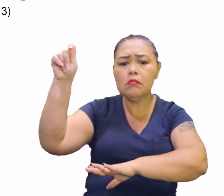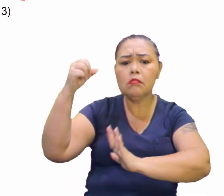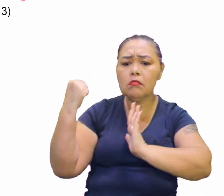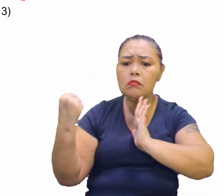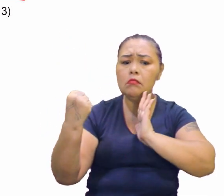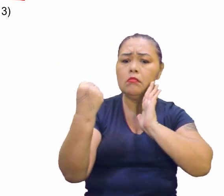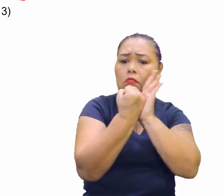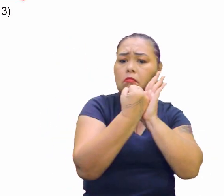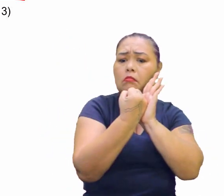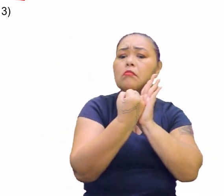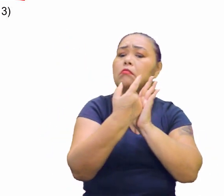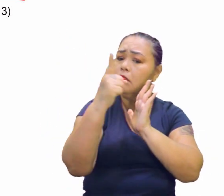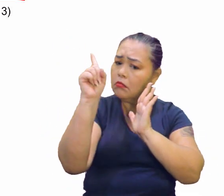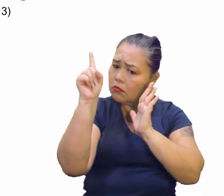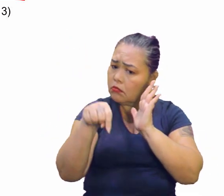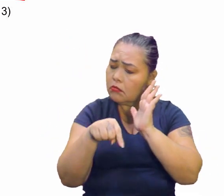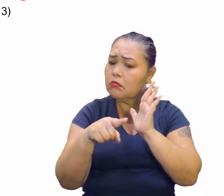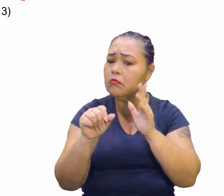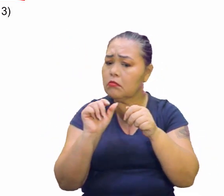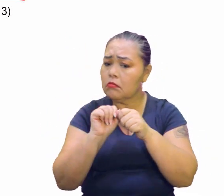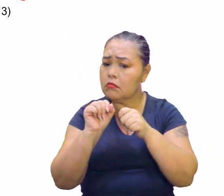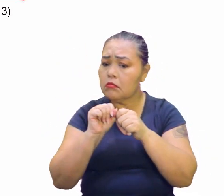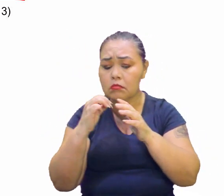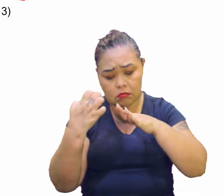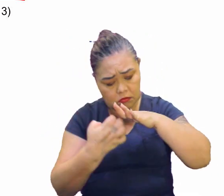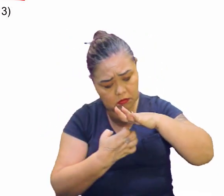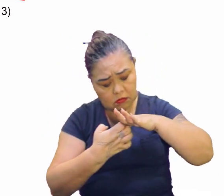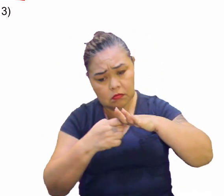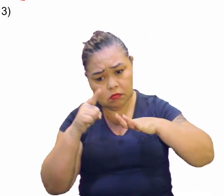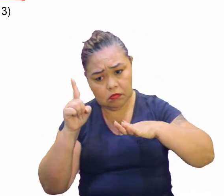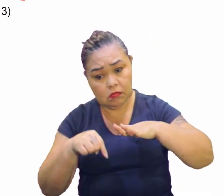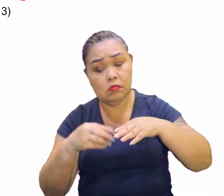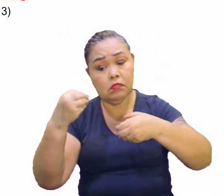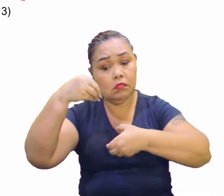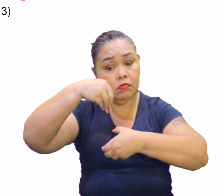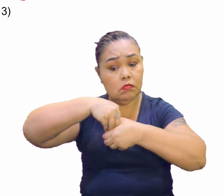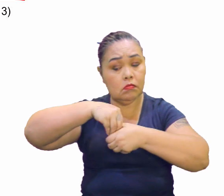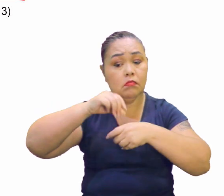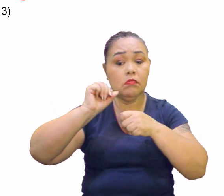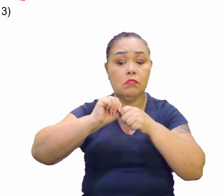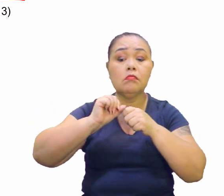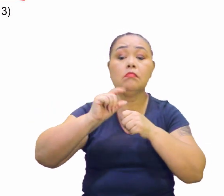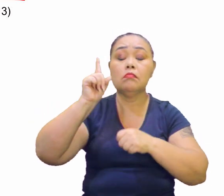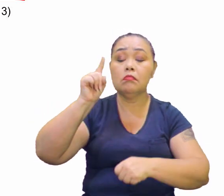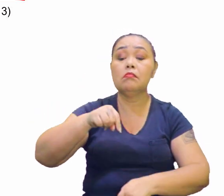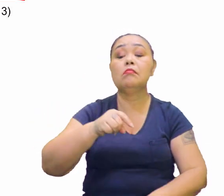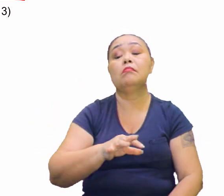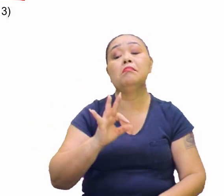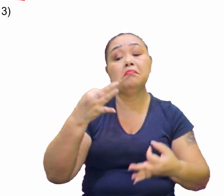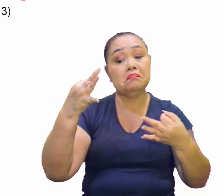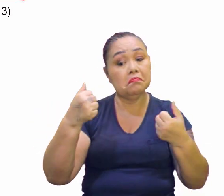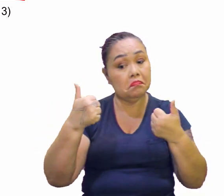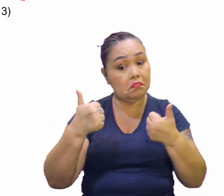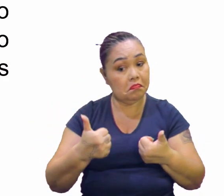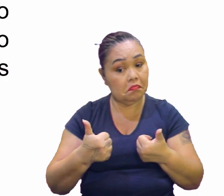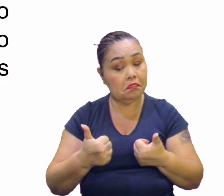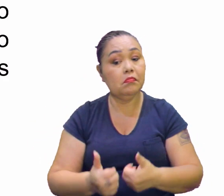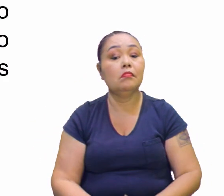um carimbão que está certificado que essa empresa está dentro dos padrões ambientais. Beleza?